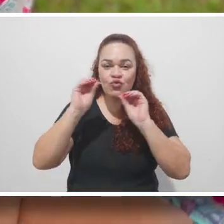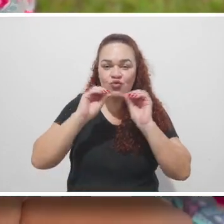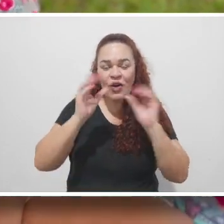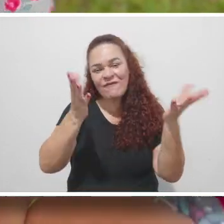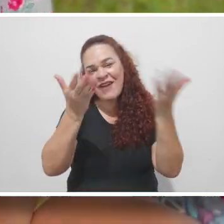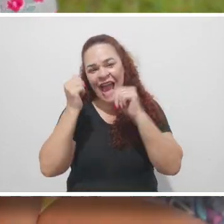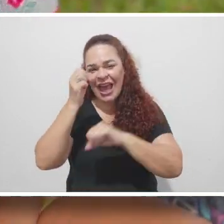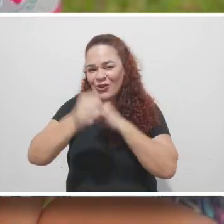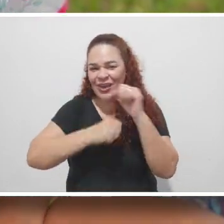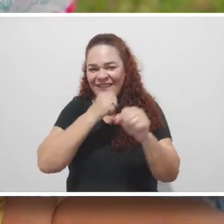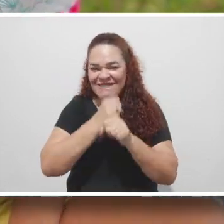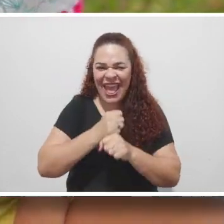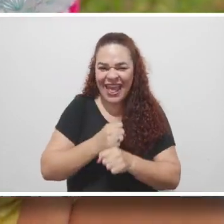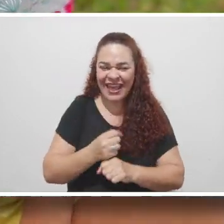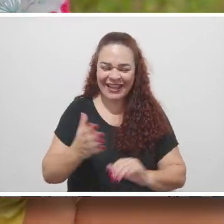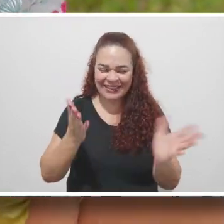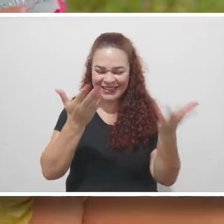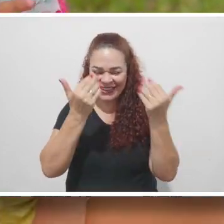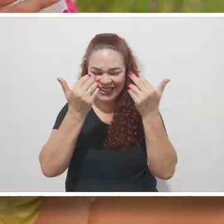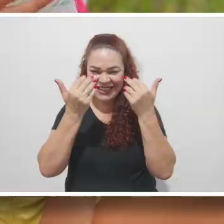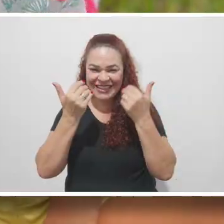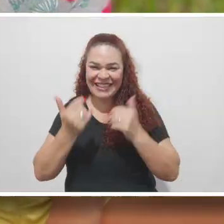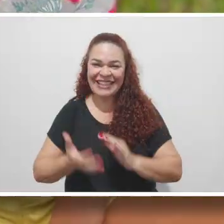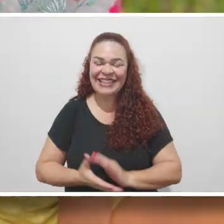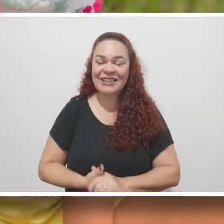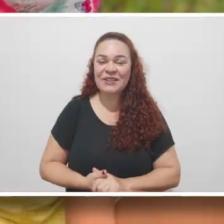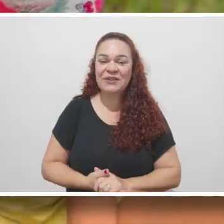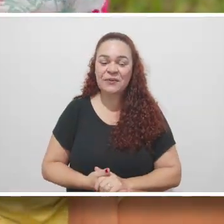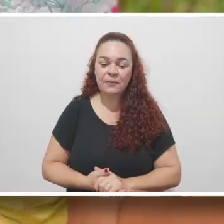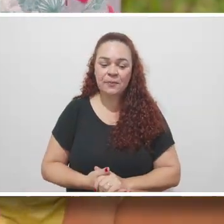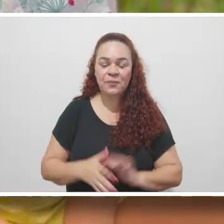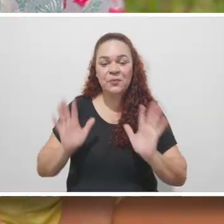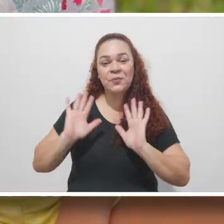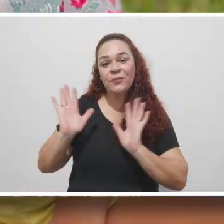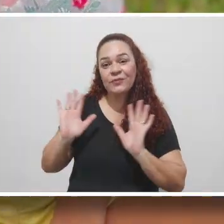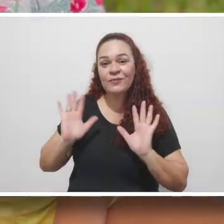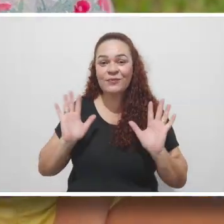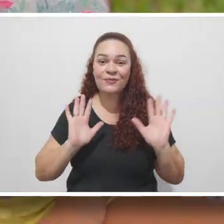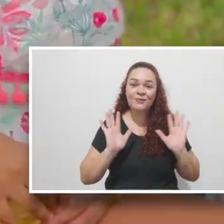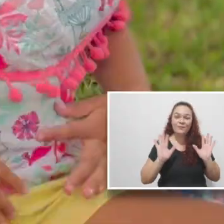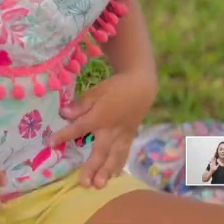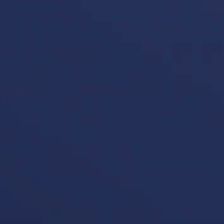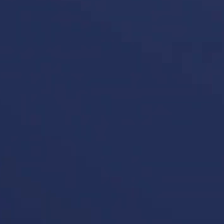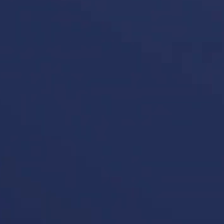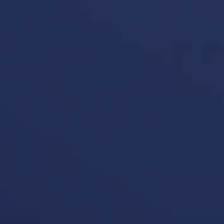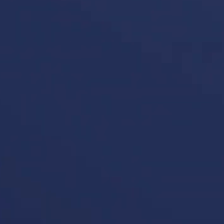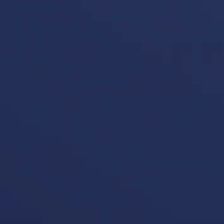lá. Cola aí o ano que vem, gente! Cola aí o ano que vem, gente. Beijo, tchau.